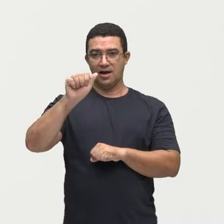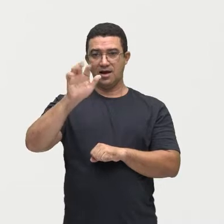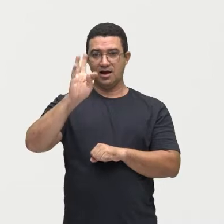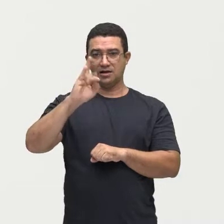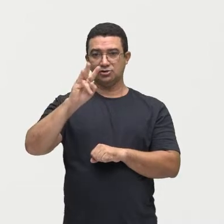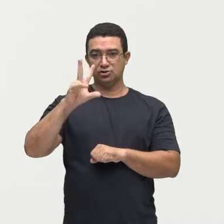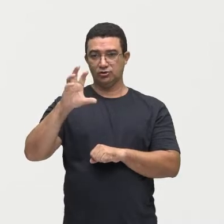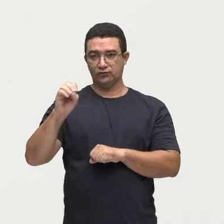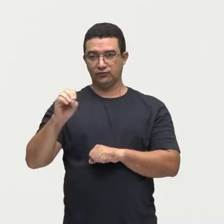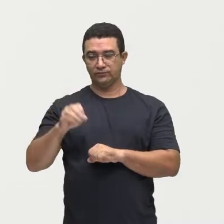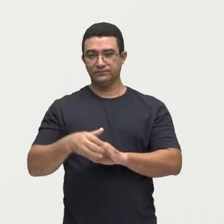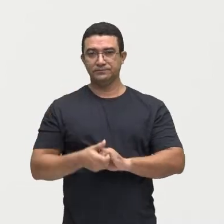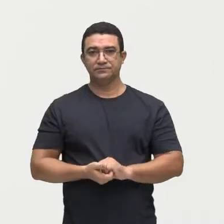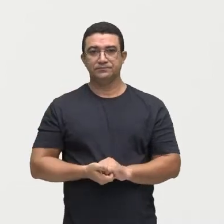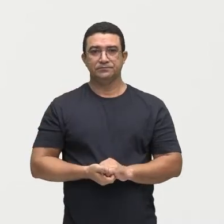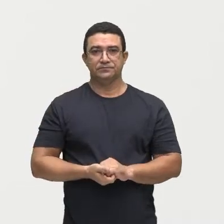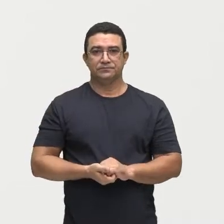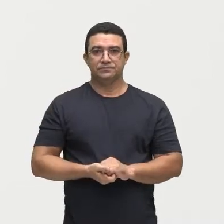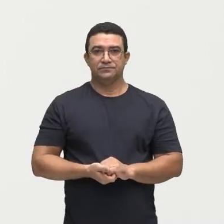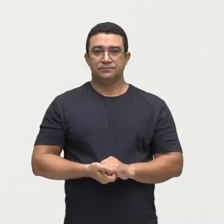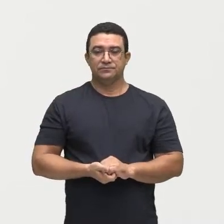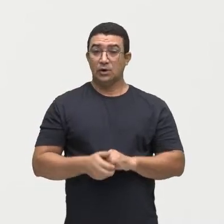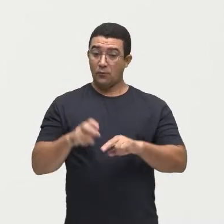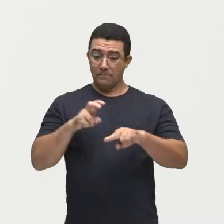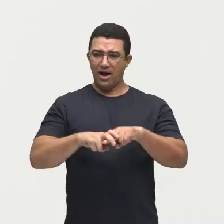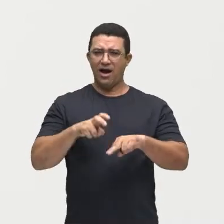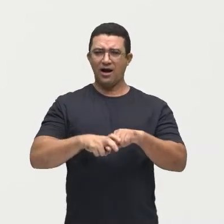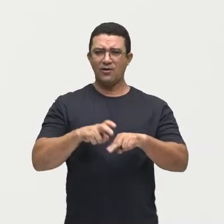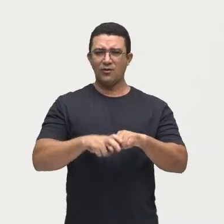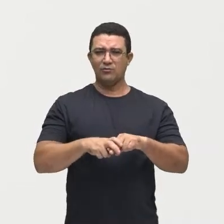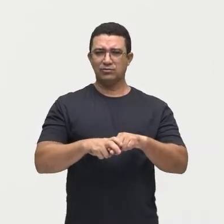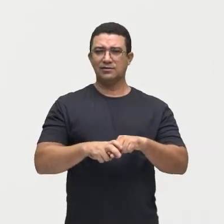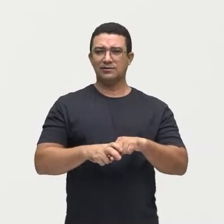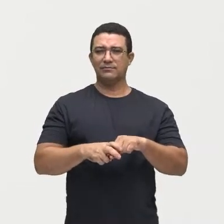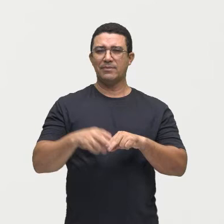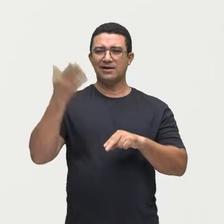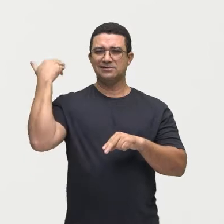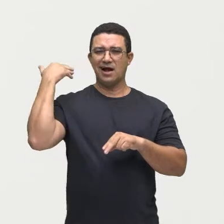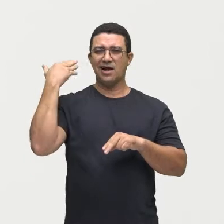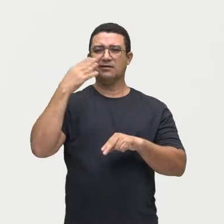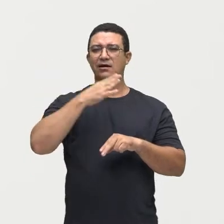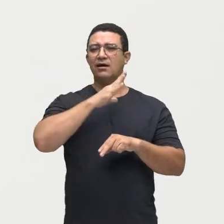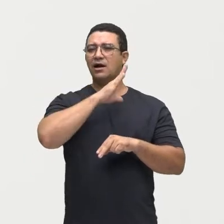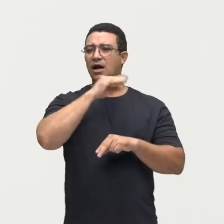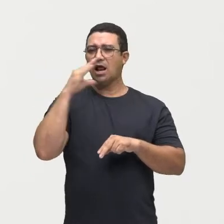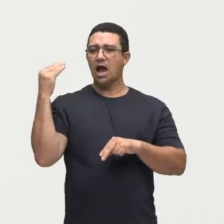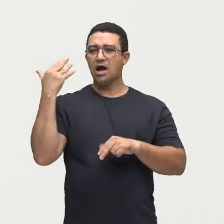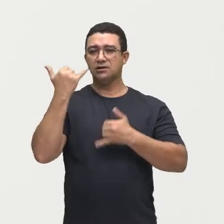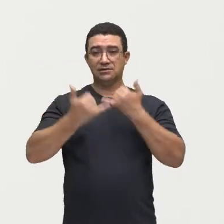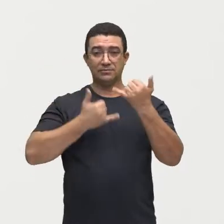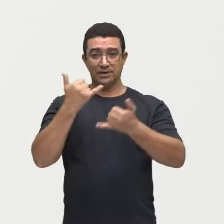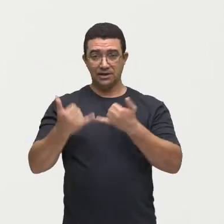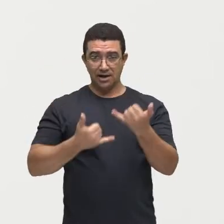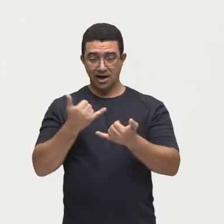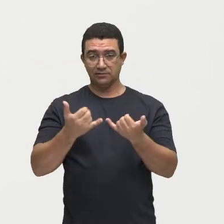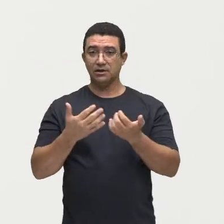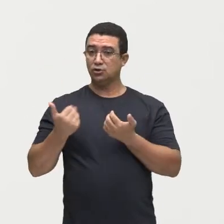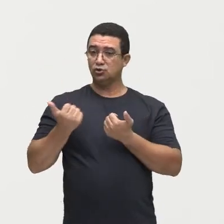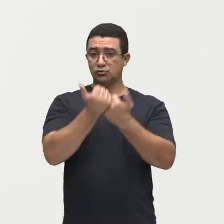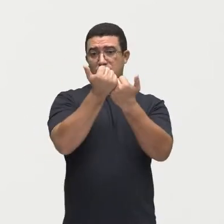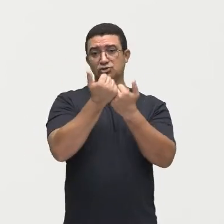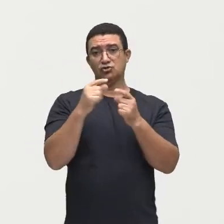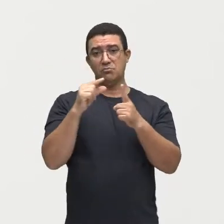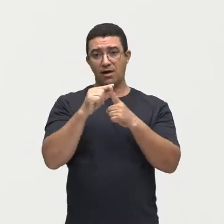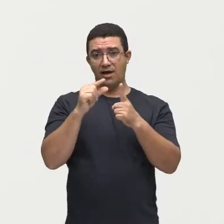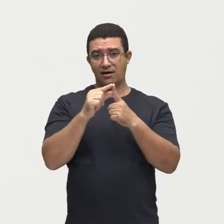os bancos, né, que as crianças brincavam. E para eu não repetir, eu vou substituir